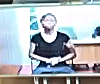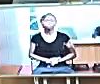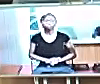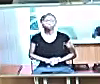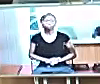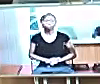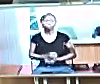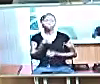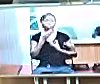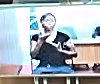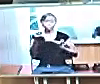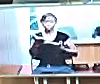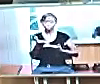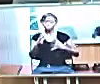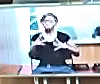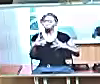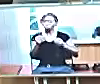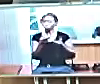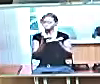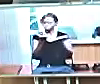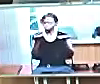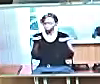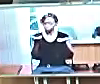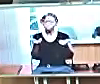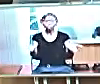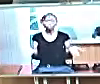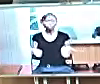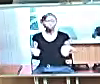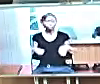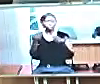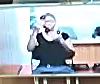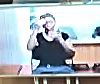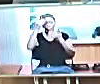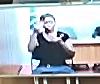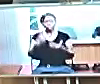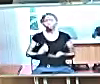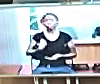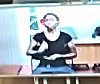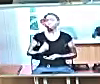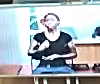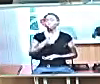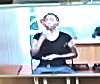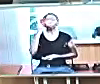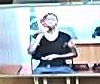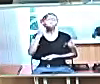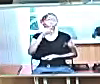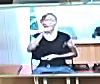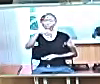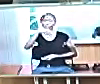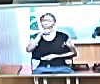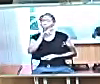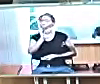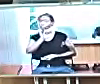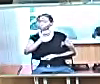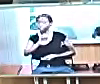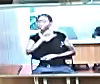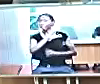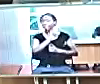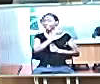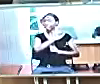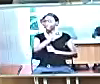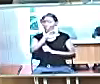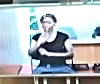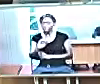sejam bem vindos a todos e esse agradecer a presença do deputado andré do deputado cássio